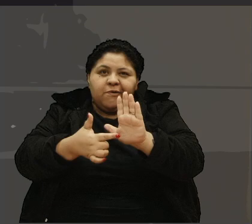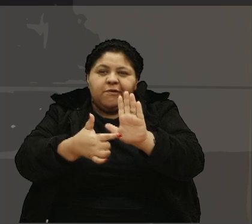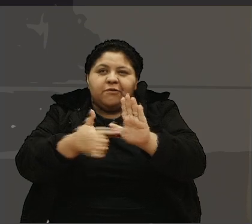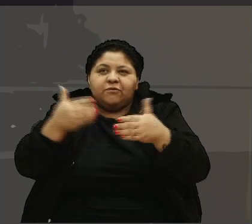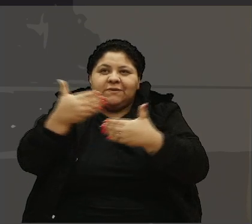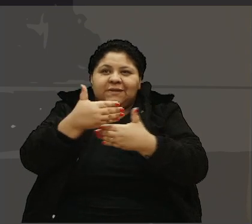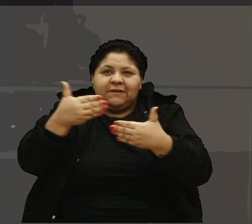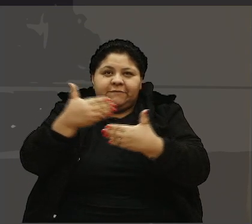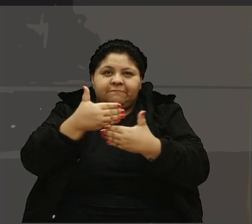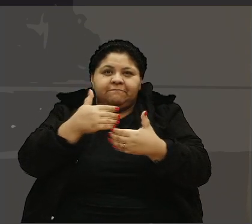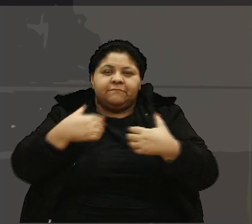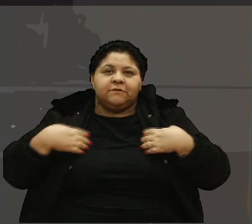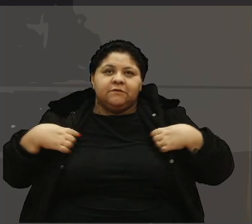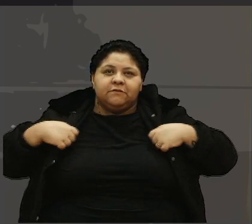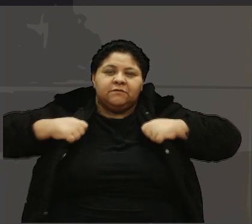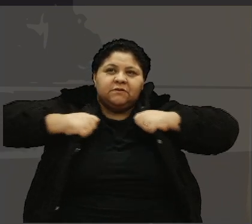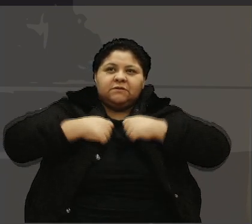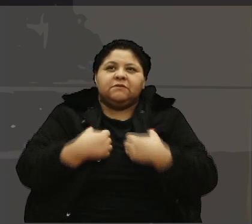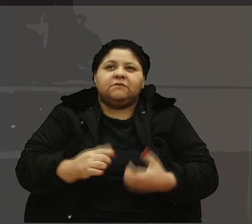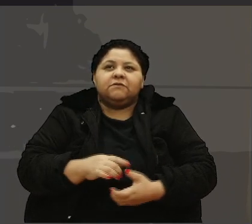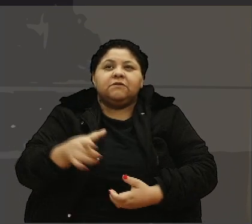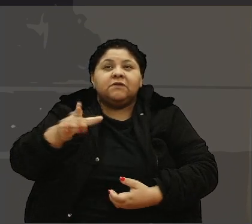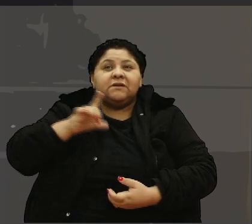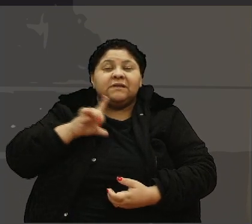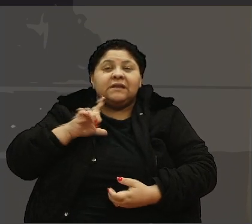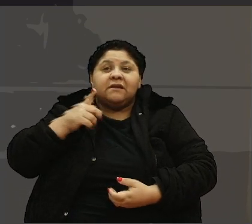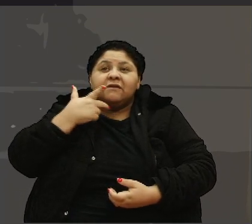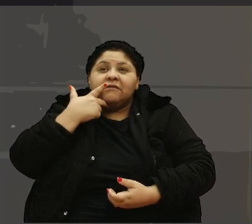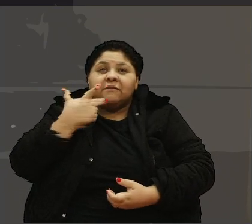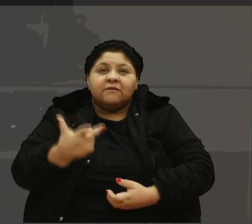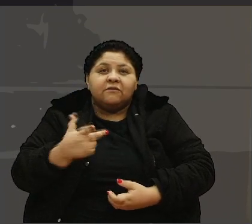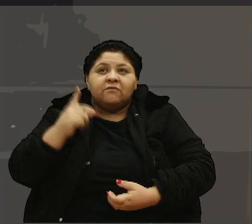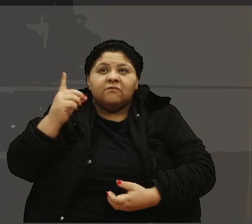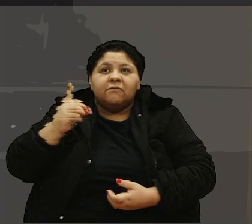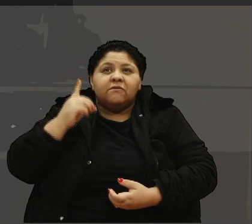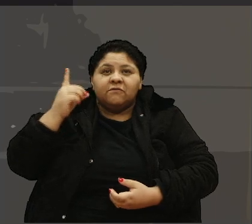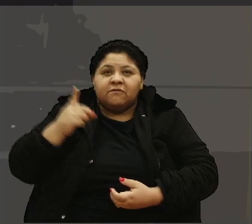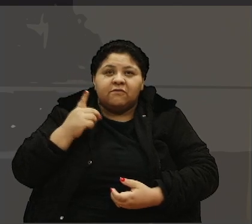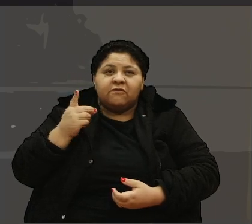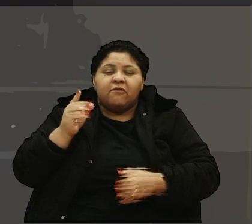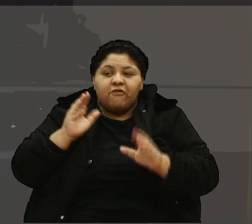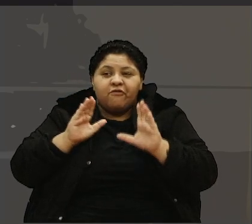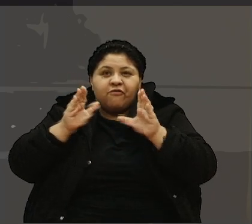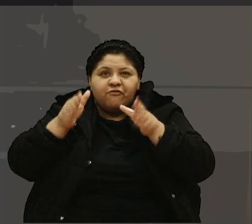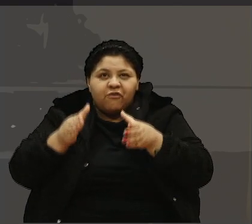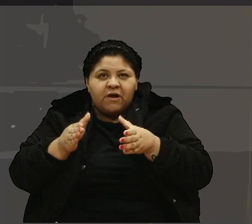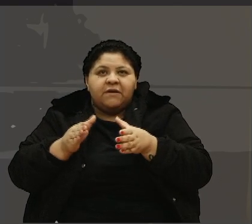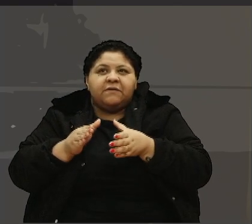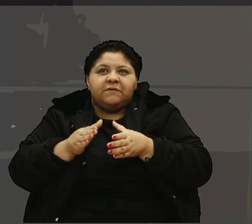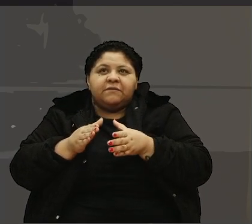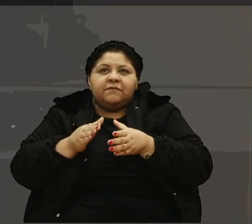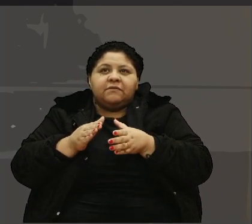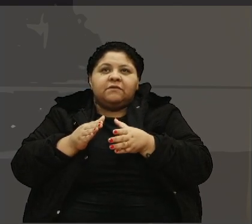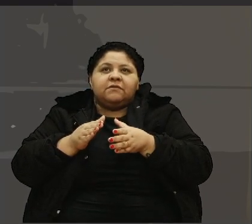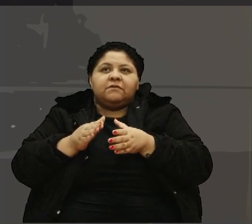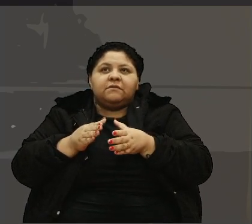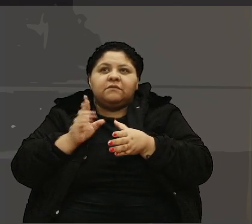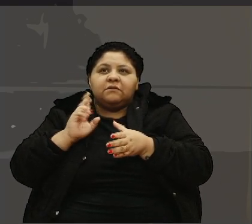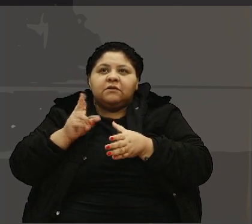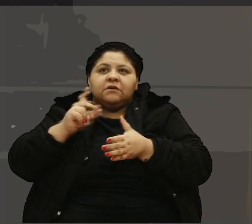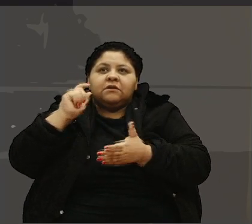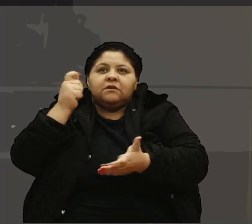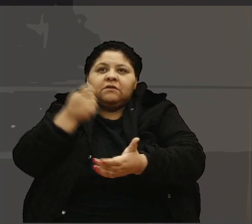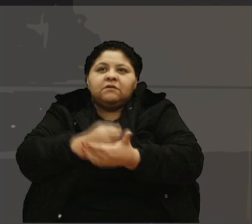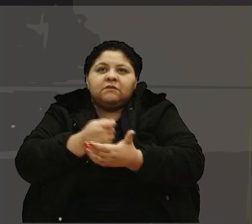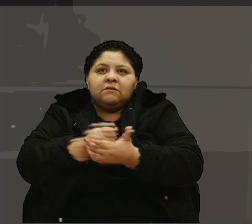slide, aonde que a gente tem que frisar quando um deputado é focado, determinado e está sempre lutando para